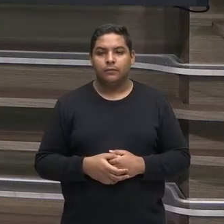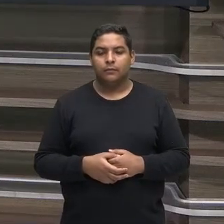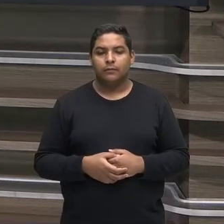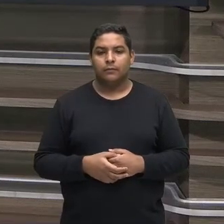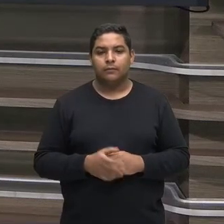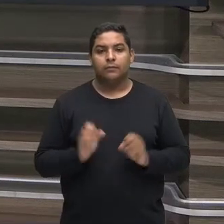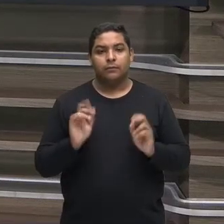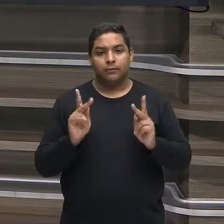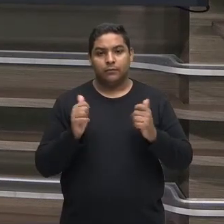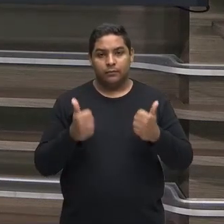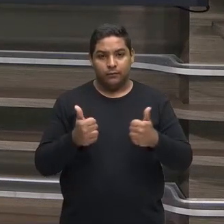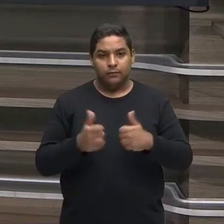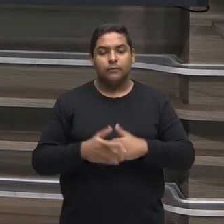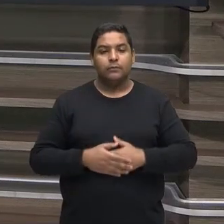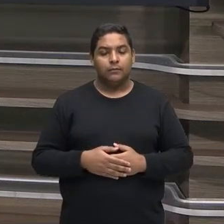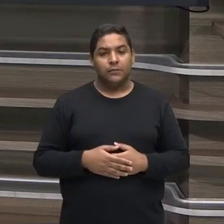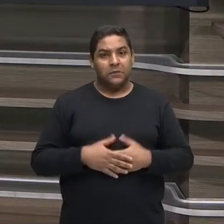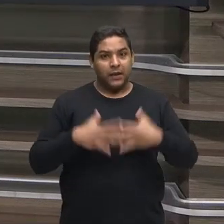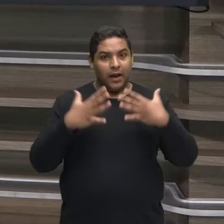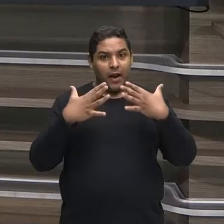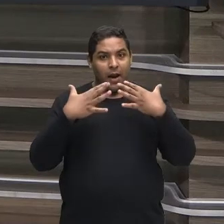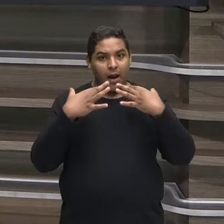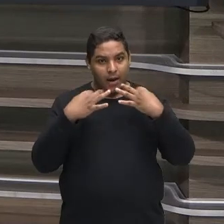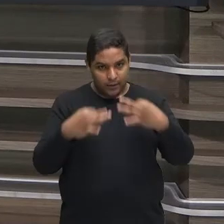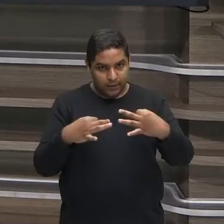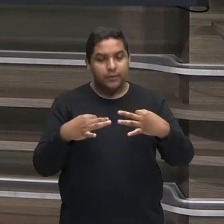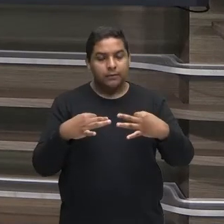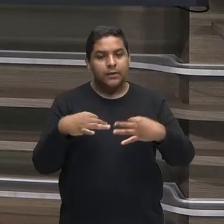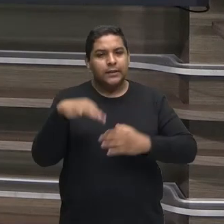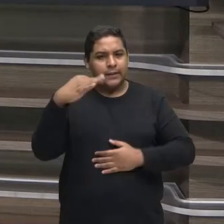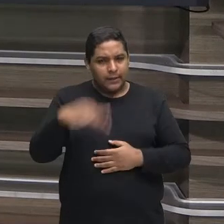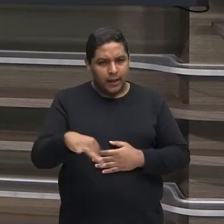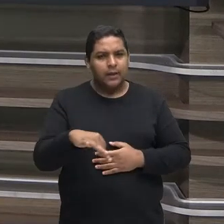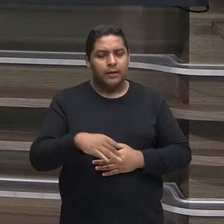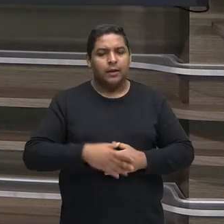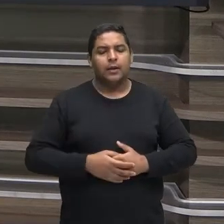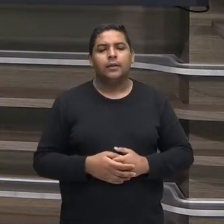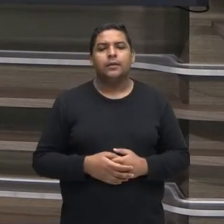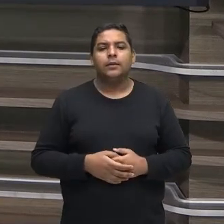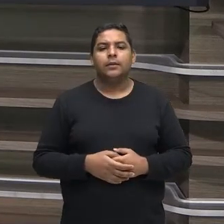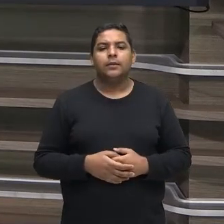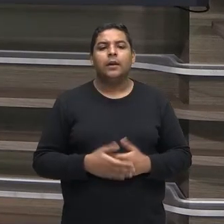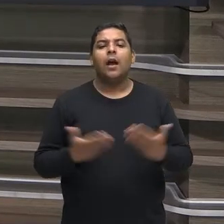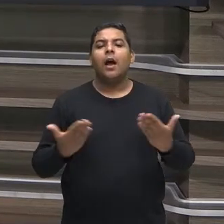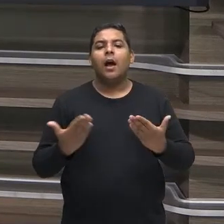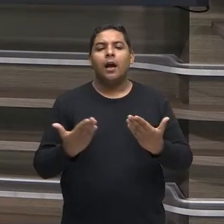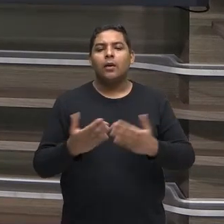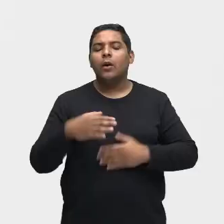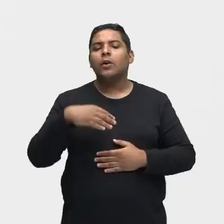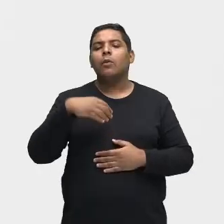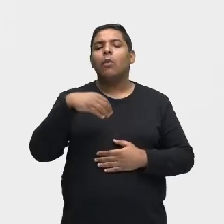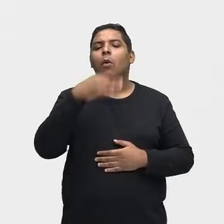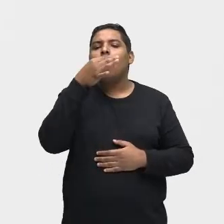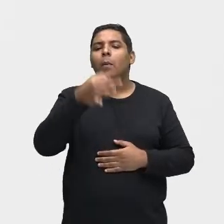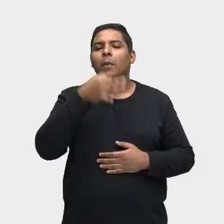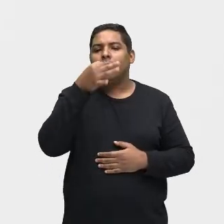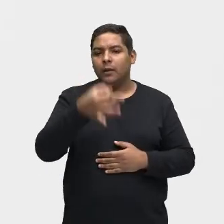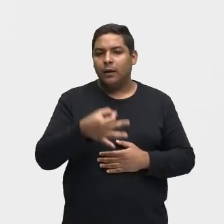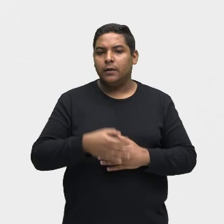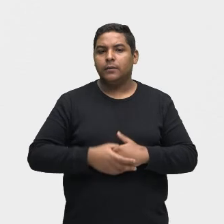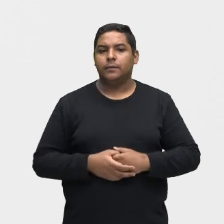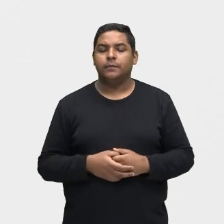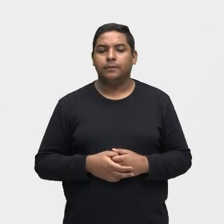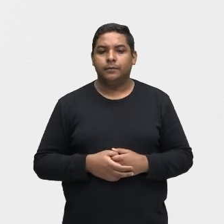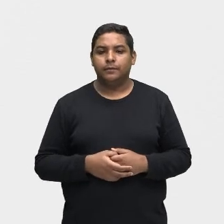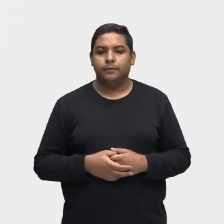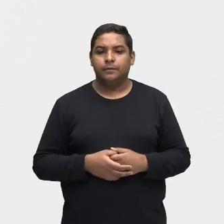Show de bola? Acertaram? Então, olha lá, mais uma vez reforçando. Vamos agora ao nosso comentário, né? O